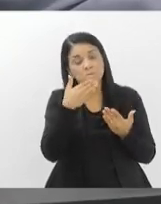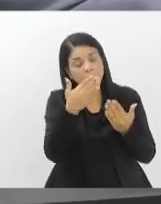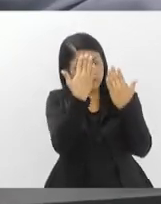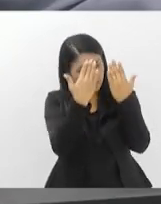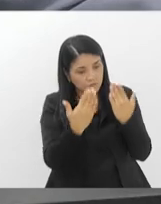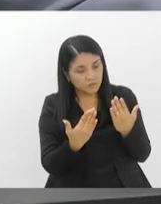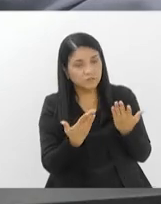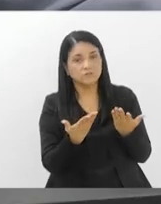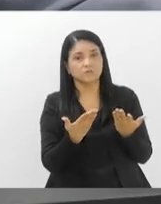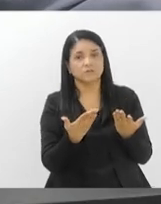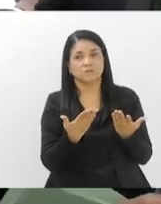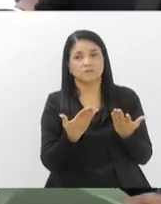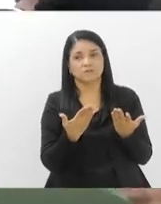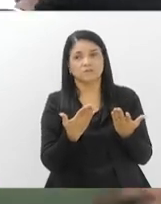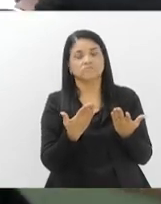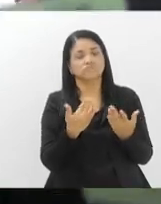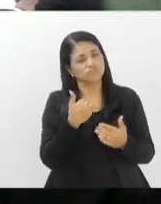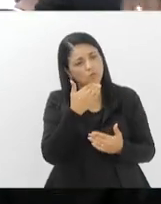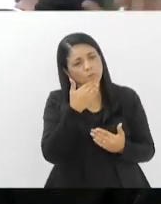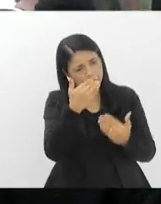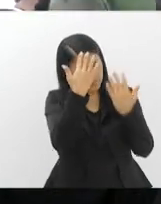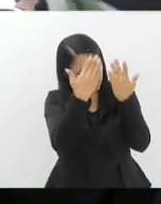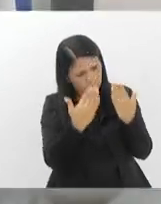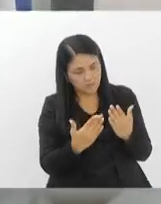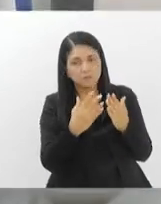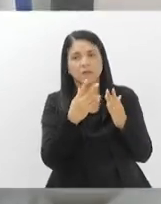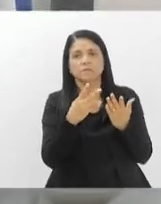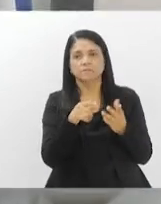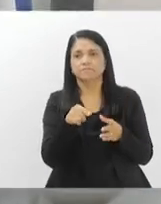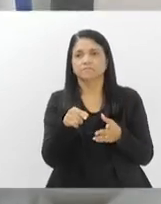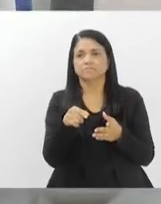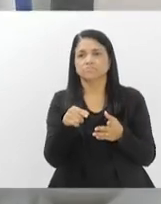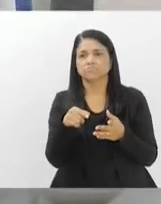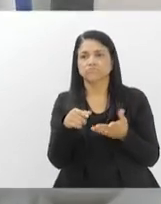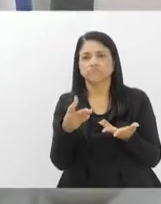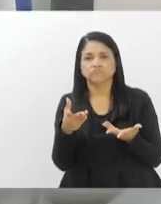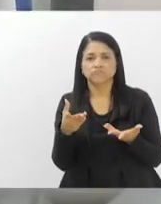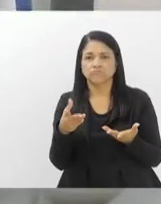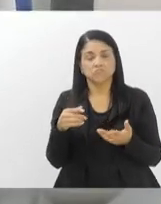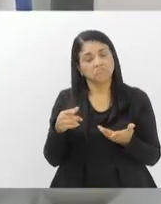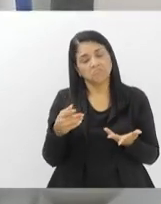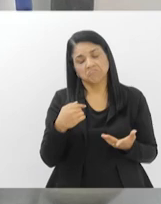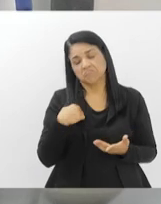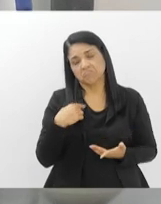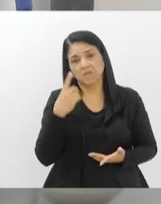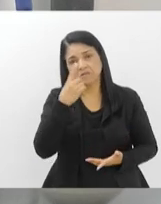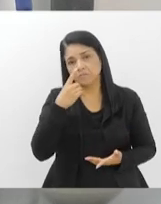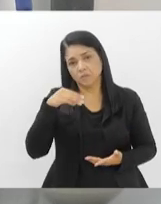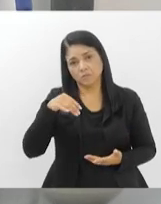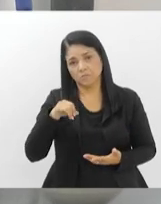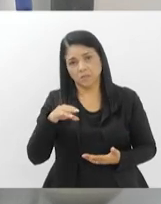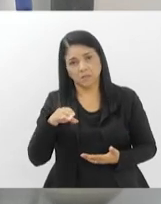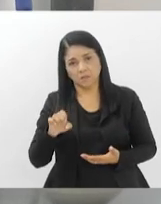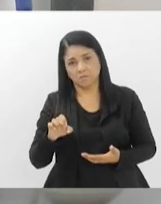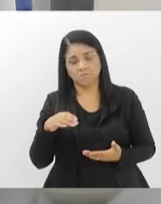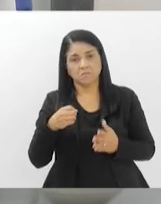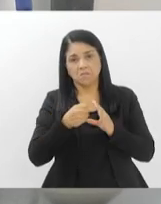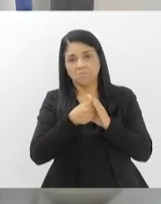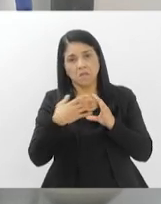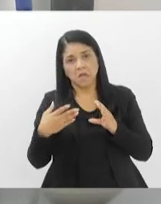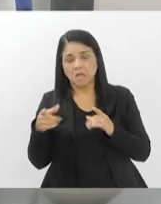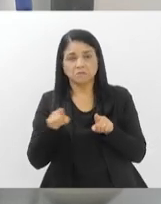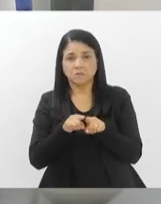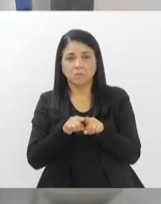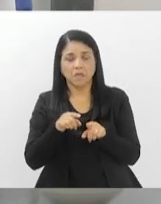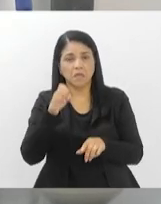para analisar. Para analisar? Então, peço vista para analisar. Vossa Excelência, então, vamos encarar, deputado Mink. Sim, eu não vejo problema da gente encarar. Acho que a deputada Érica também